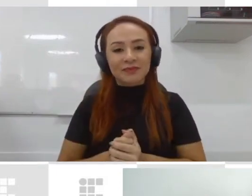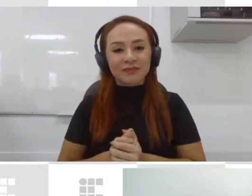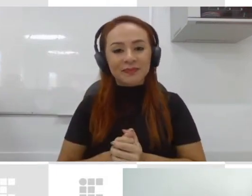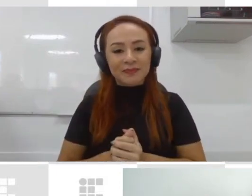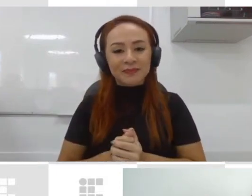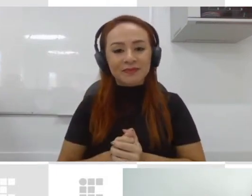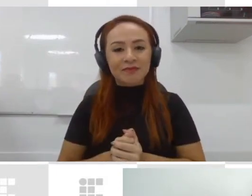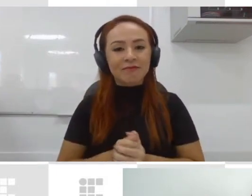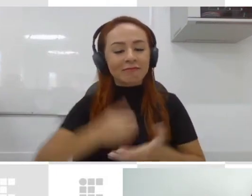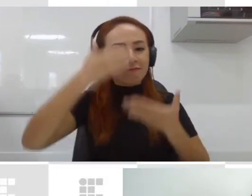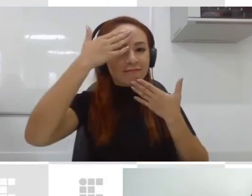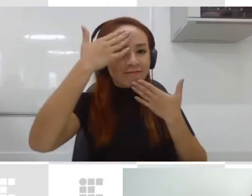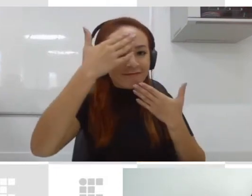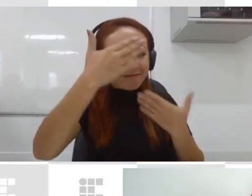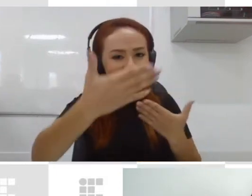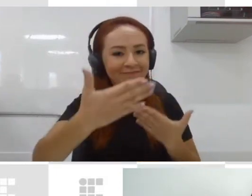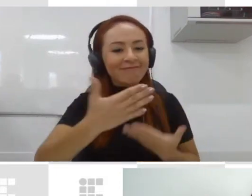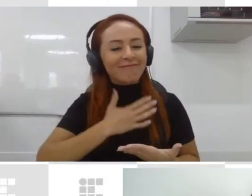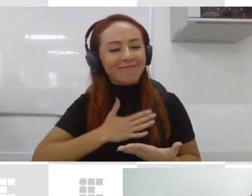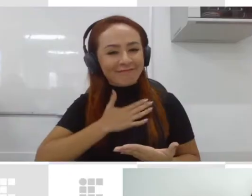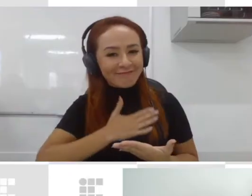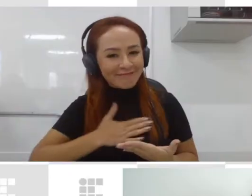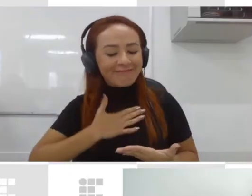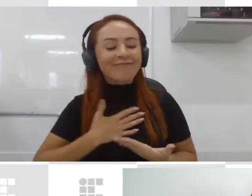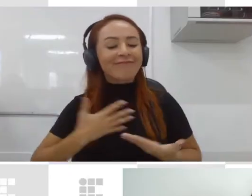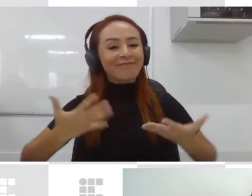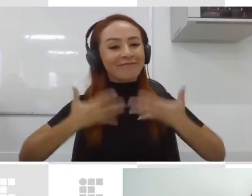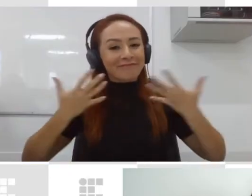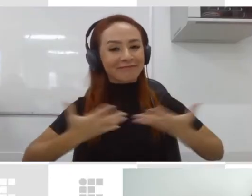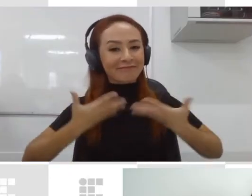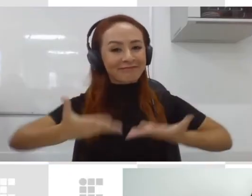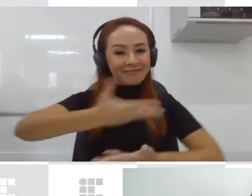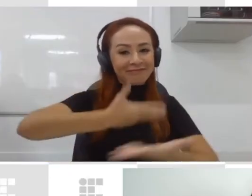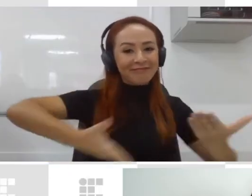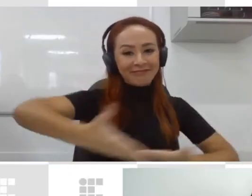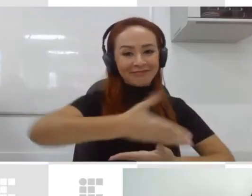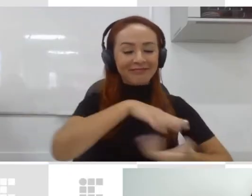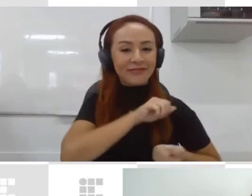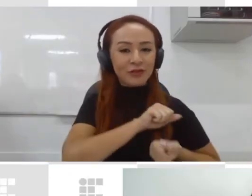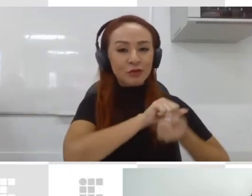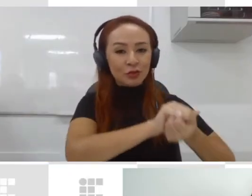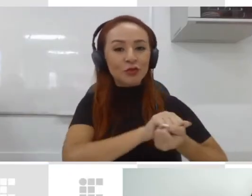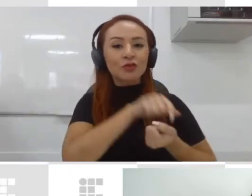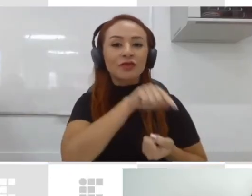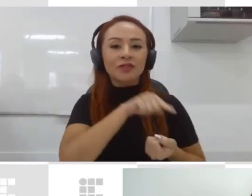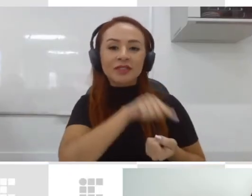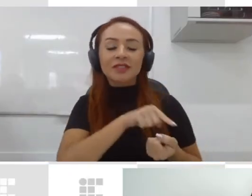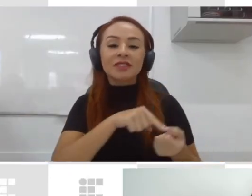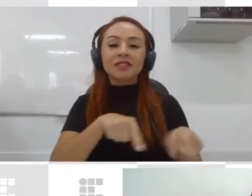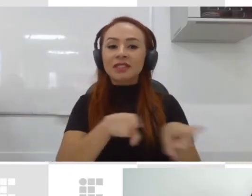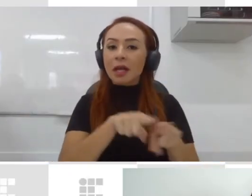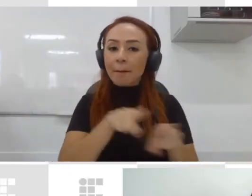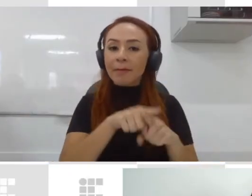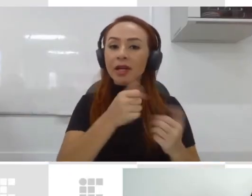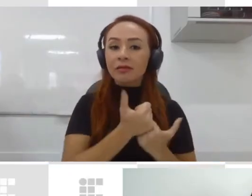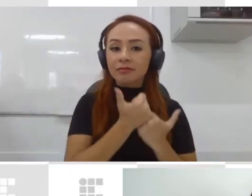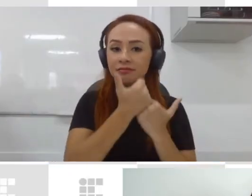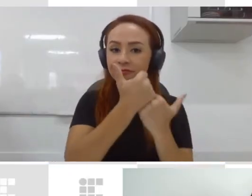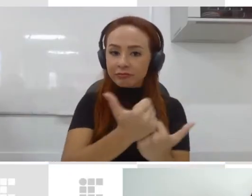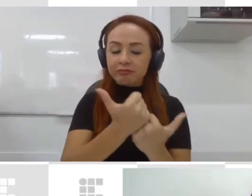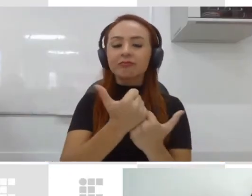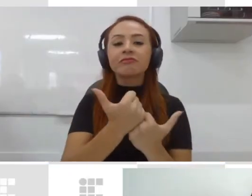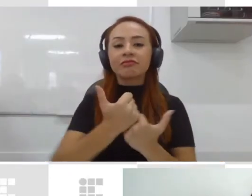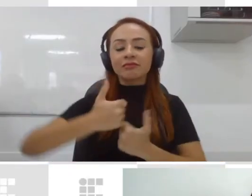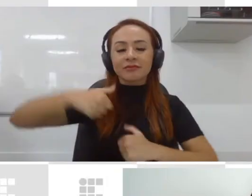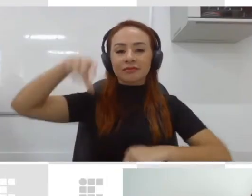alegria poder compartilhar o espaço contigo, poder estar junto, poder auxiliar nessa construção, né? Eu sempre me recordo